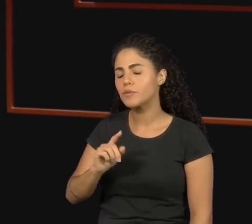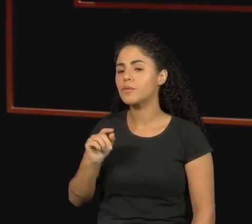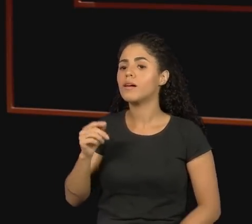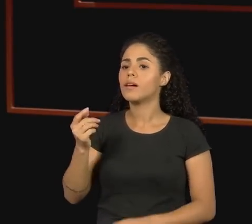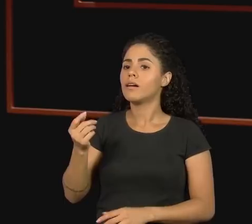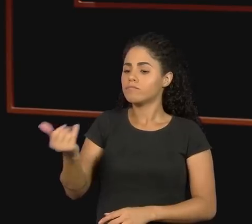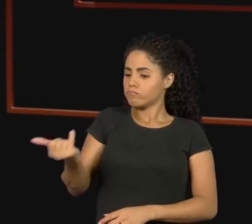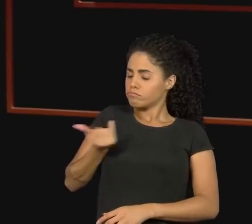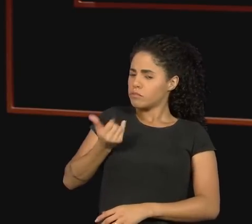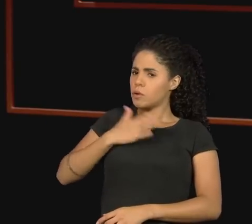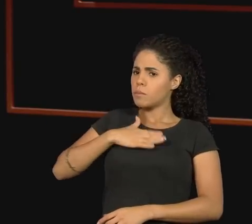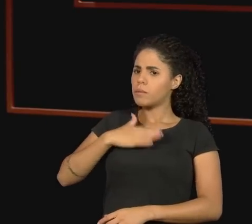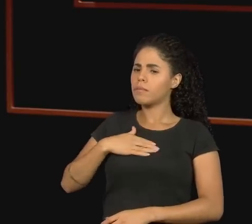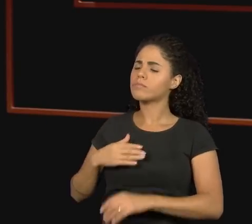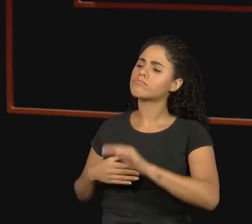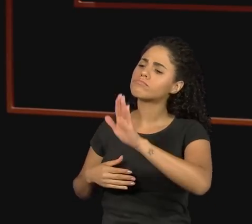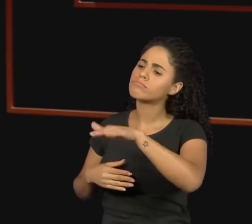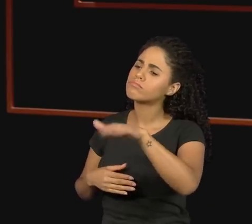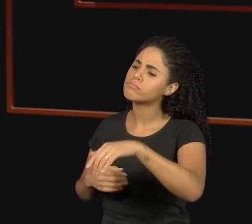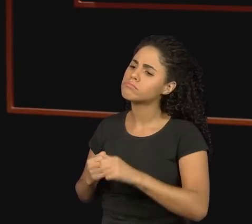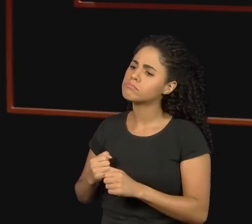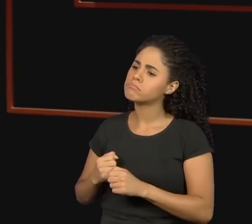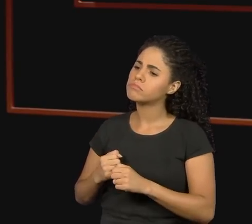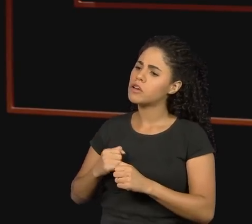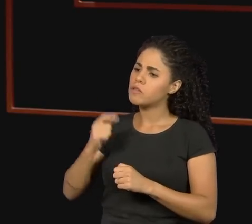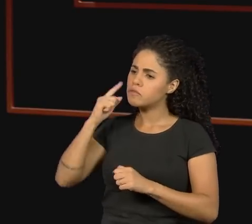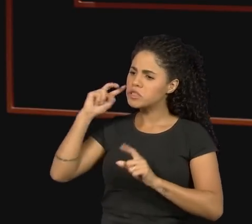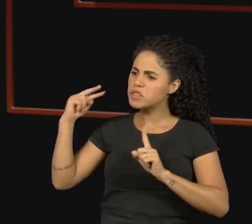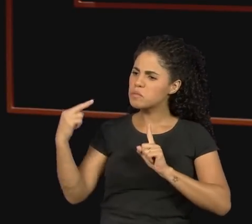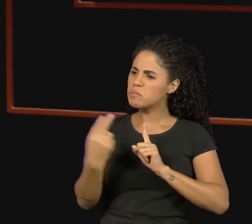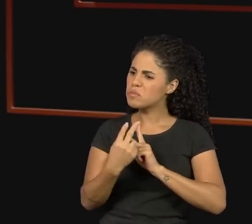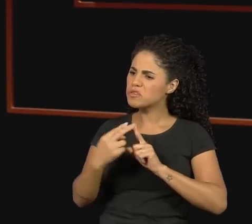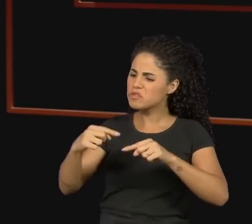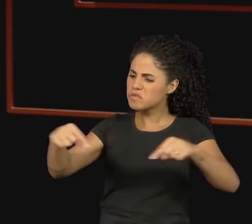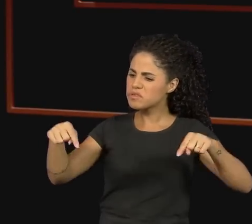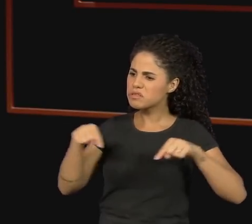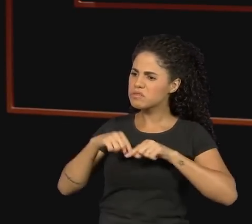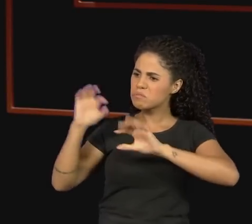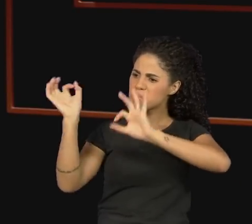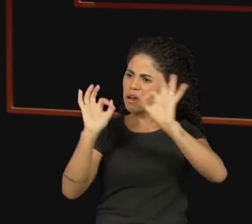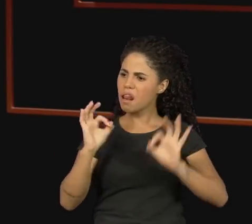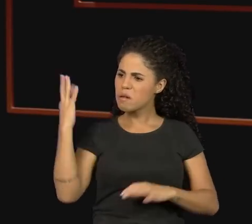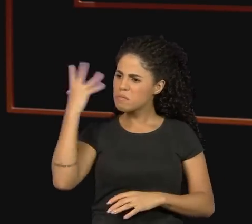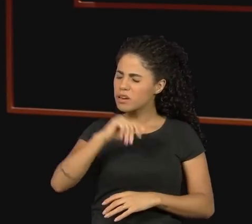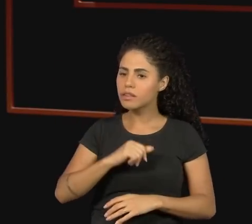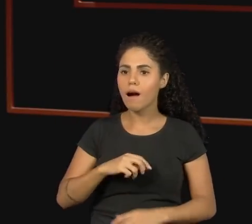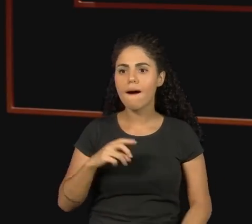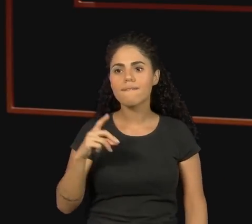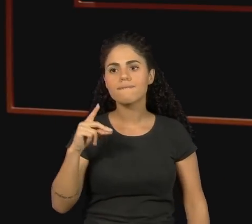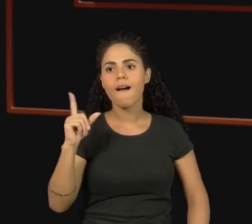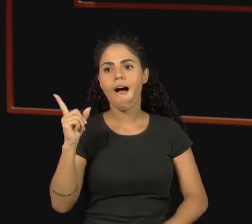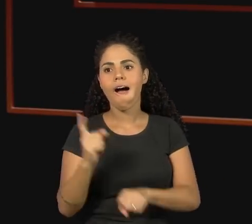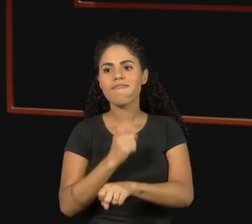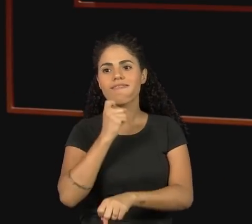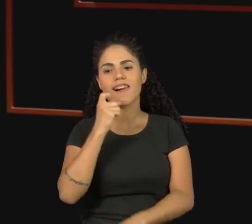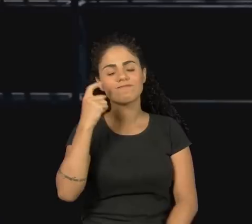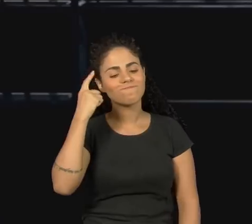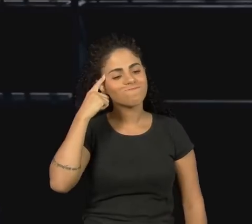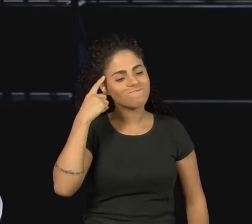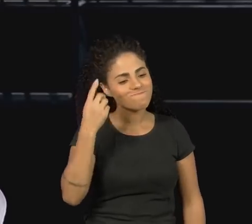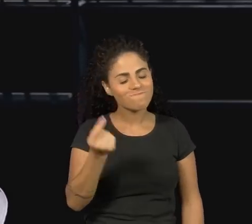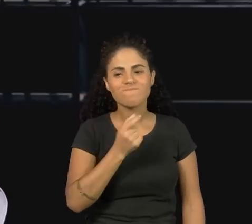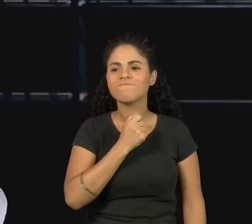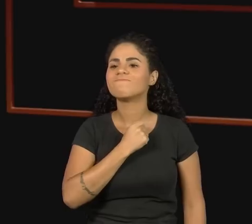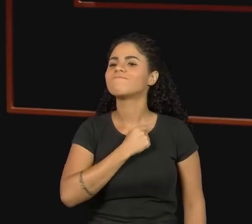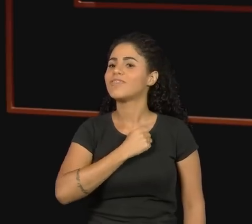assim, olha, você tem um olhar cinematográfico muito interessante, e acendeu em mim uma coisa que não pode falar um negócio para mim. Né? Eu